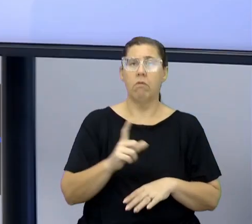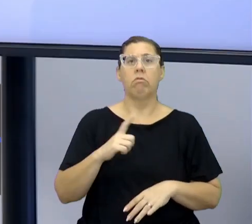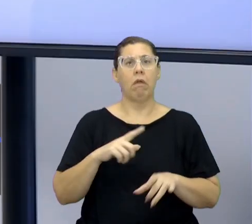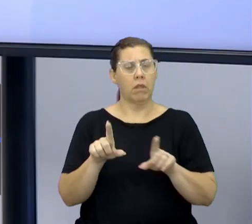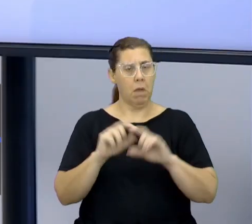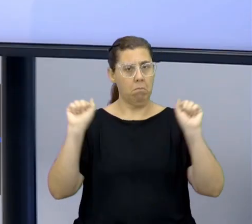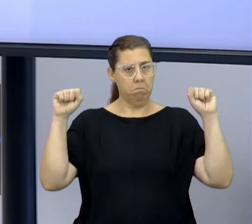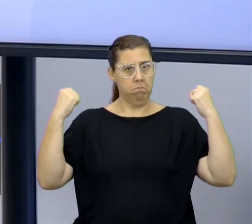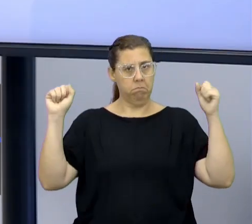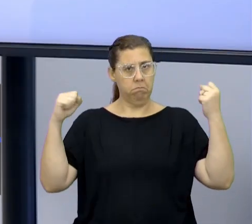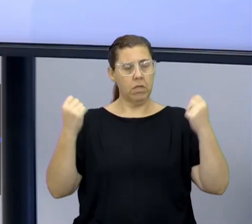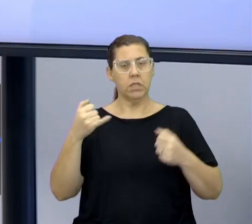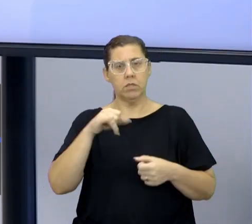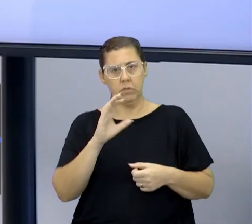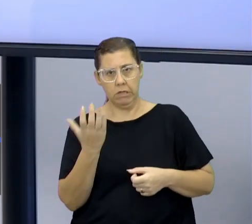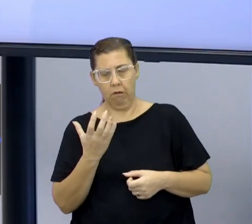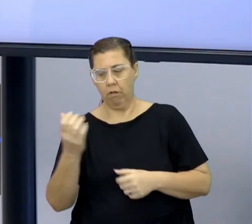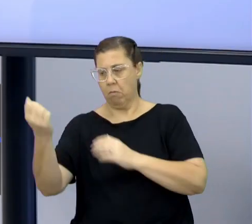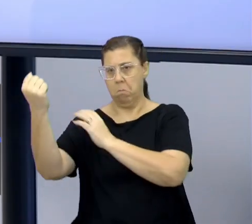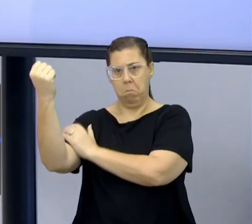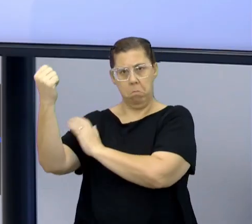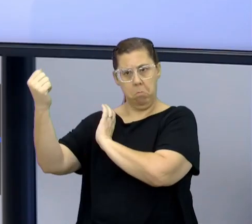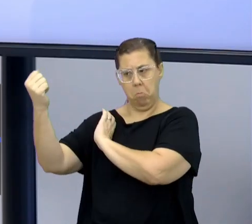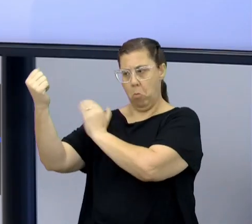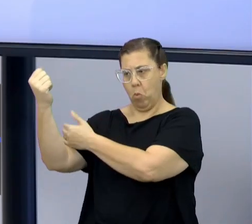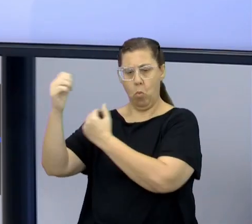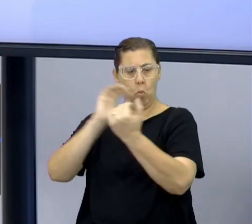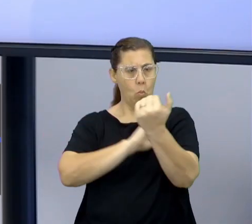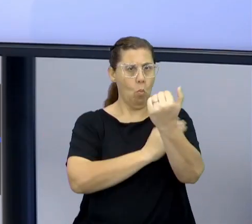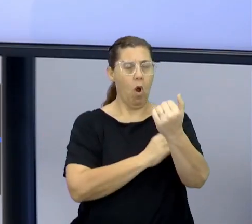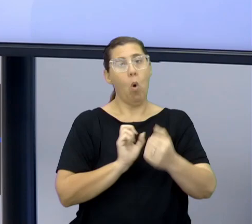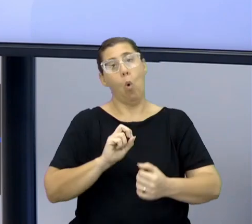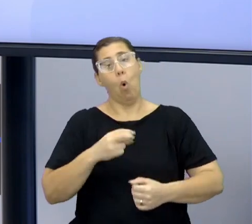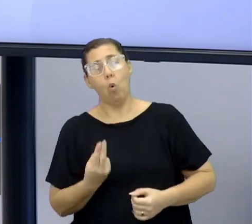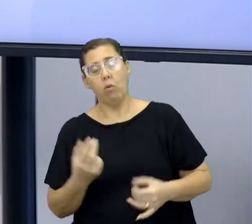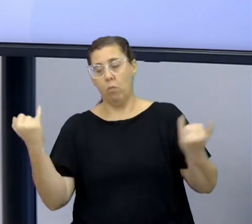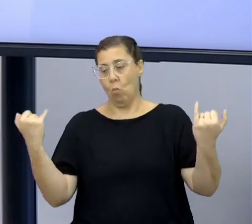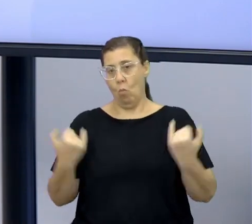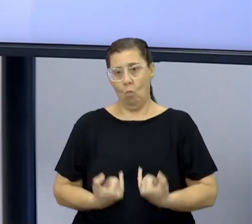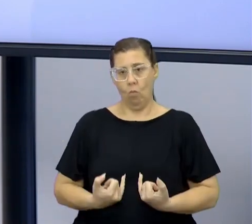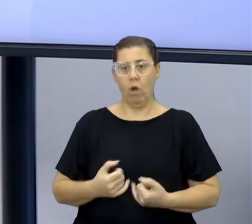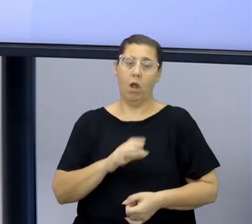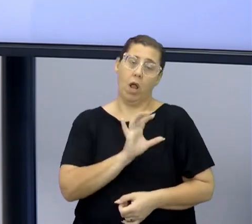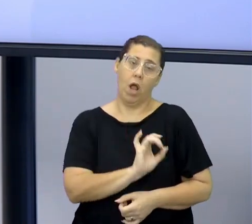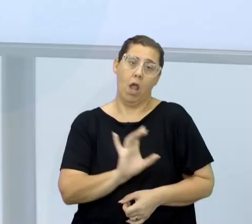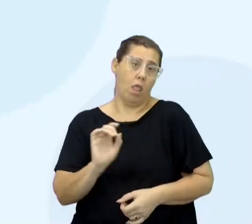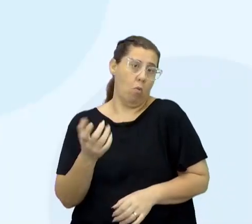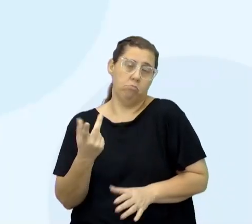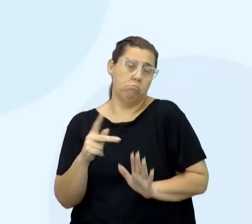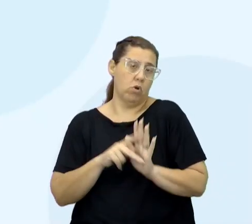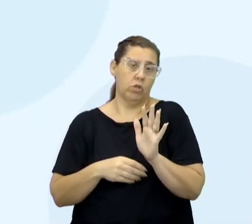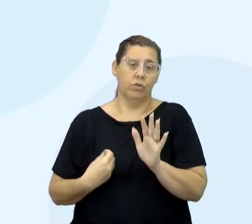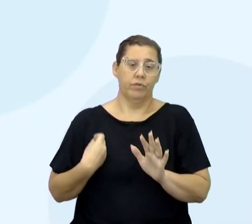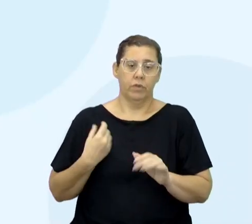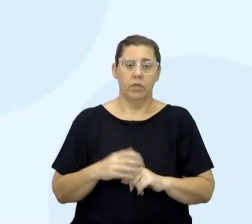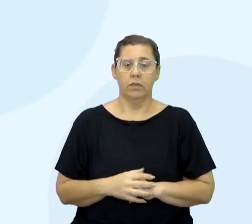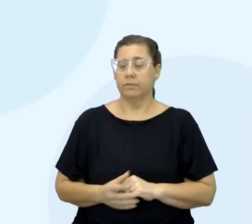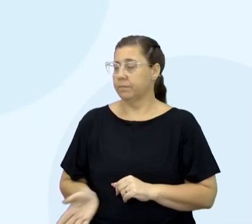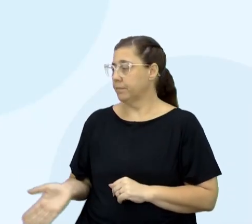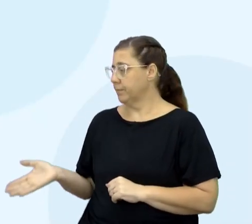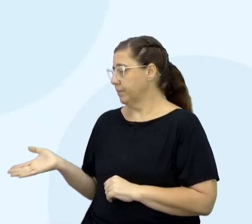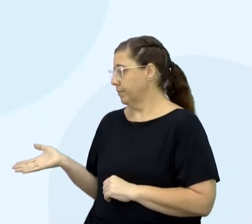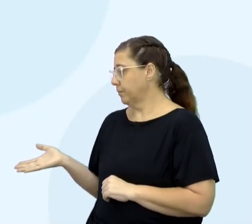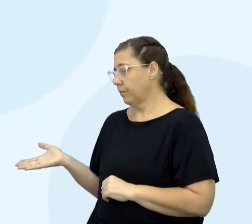academia também, né? Se você quiser ganhar massa muscular, ou se você quiser emagrecer, ou enfim, cada um aí com o seu projeto. A academia,